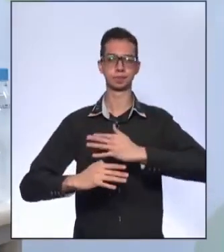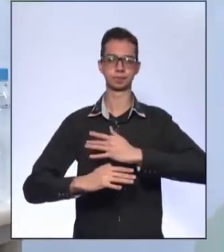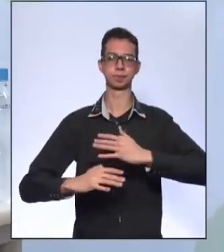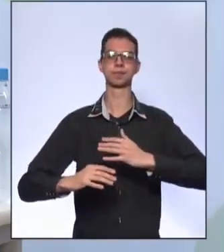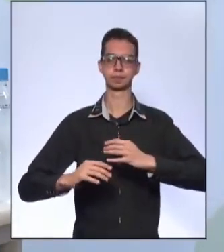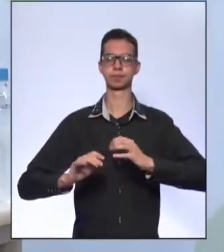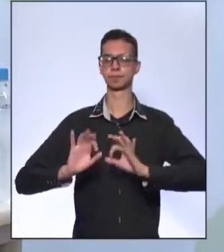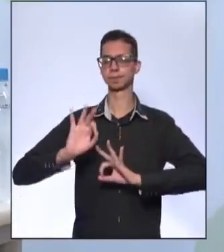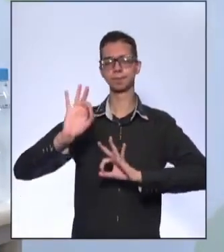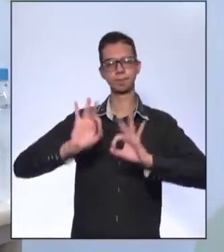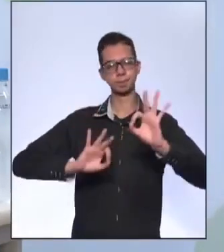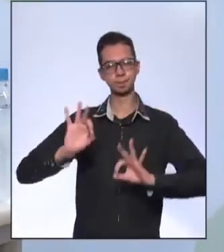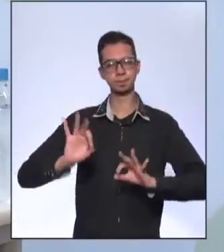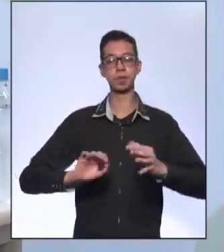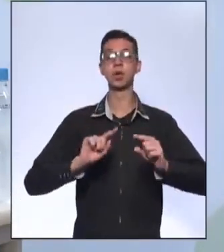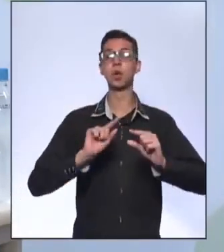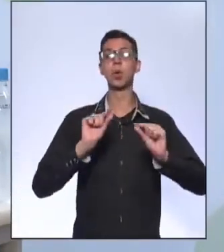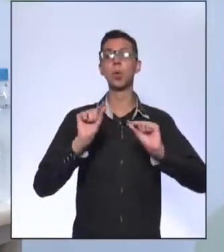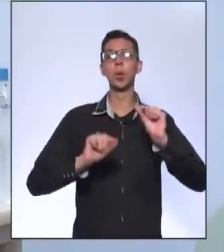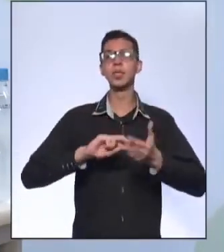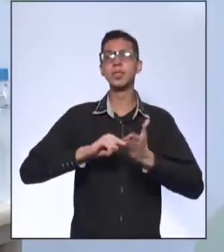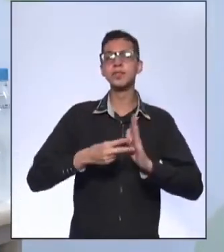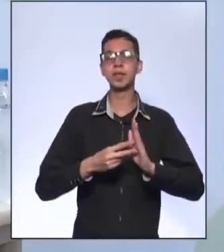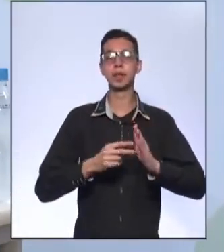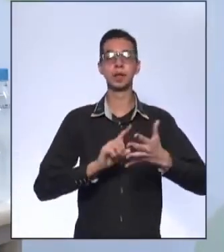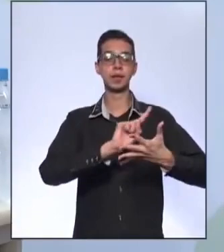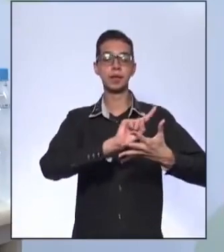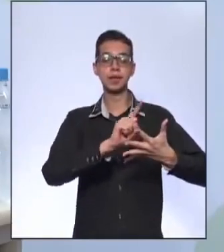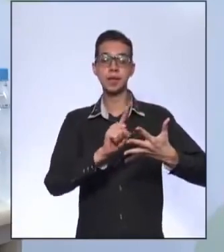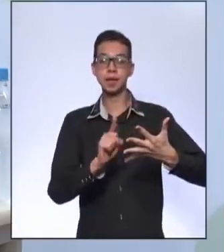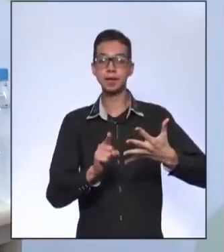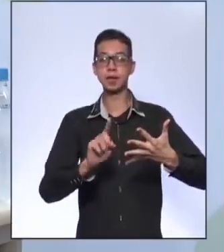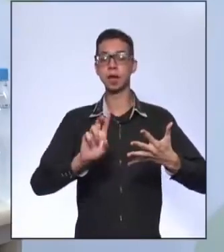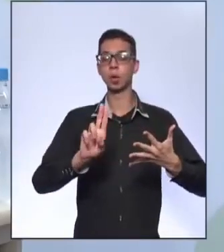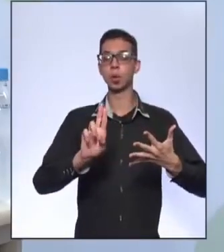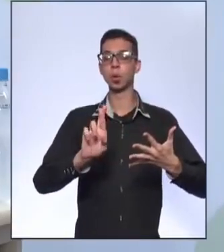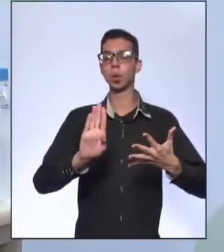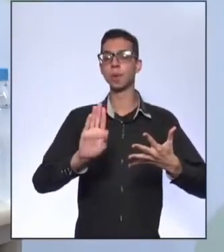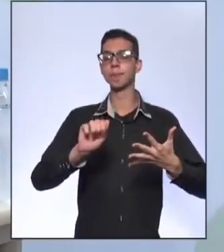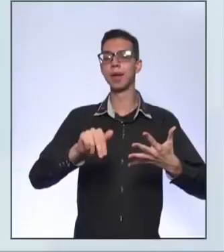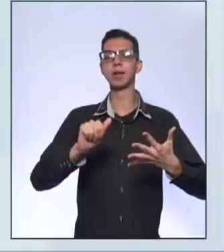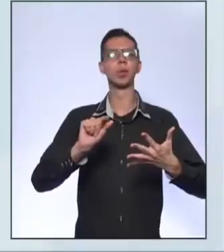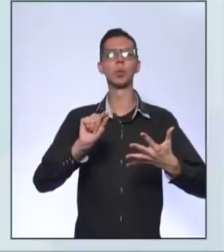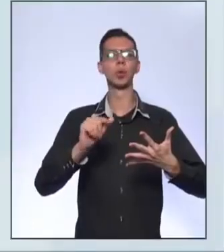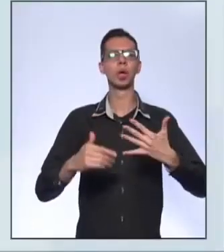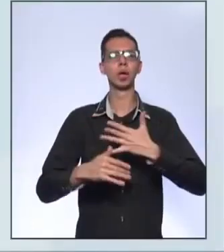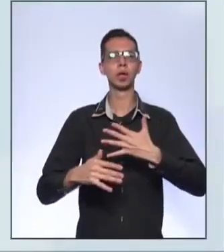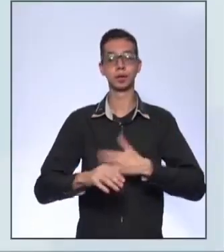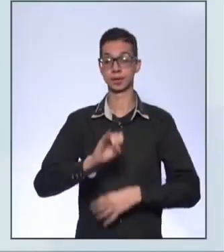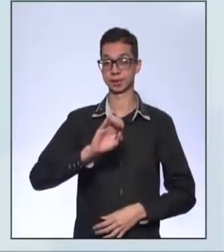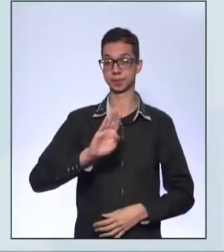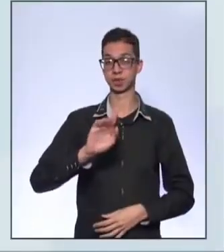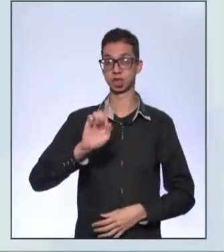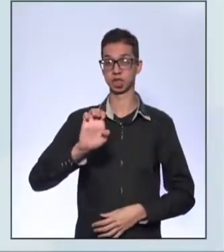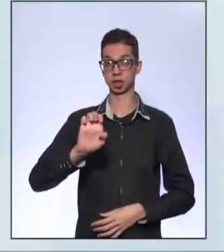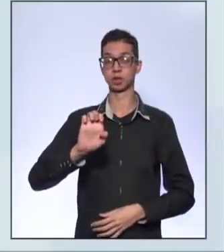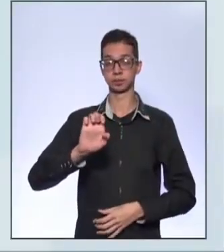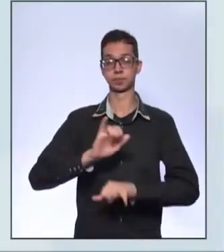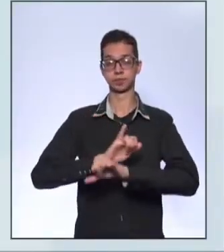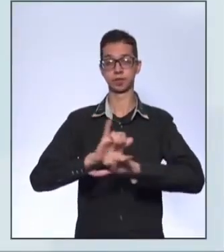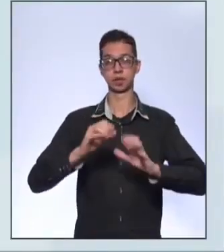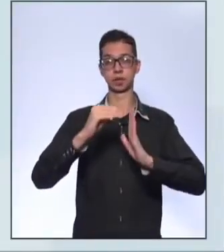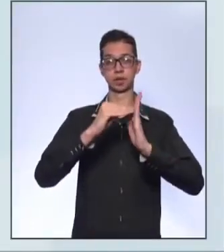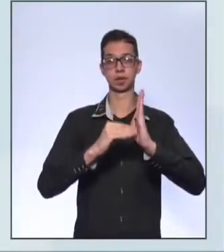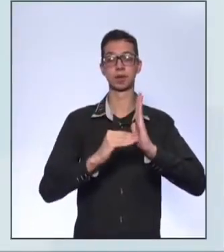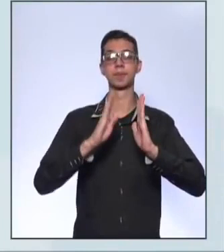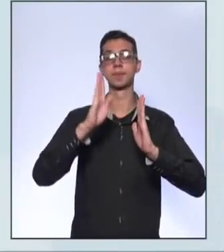e na tela o que que é uma hierarquia urbana A Hierarquia urbana no Brasil era definida pelo IBGE a quem quer o IBGE